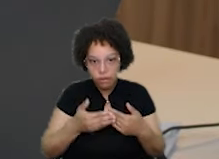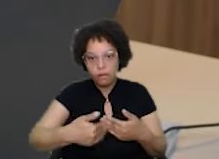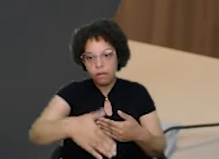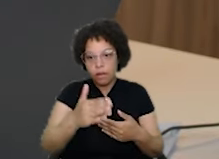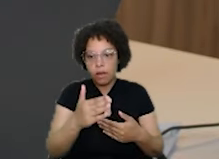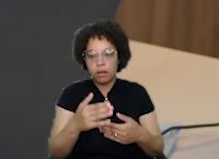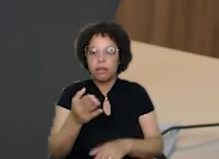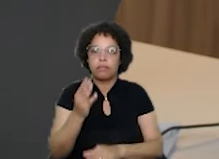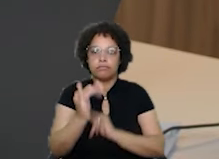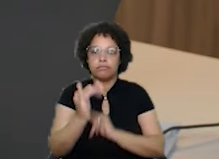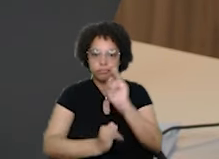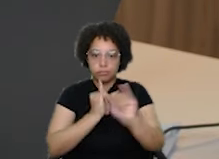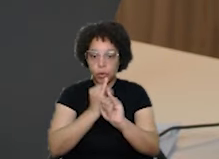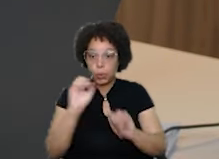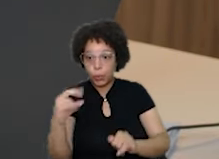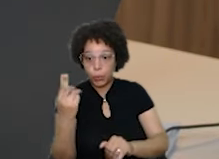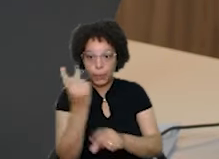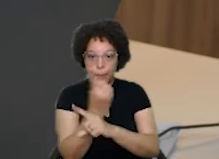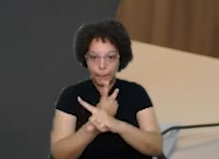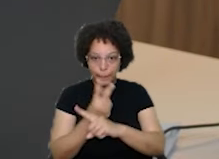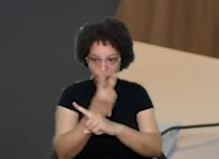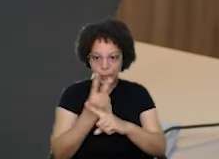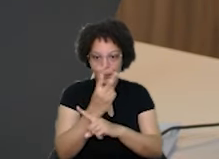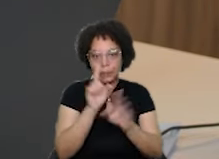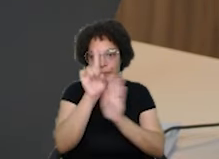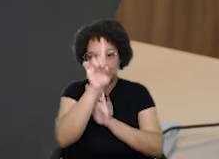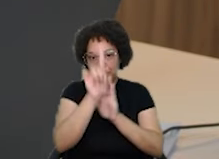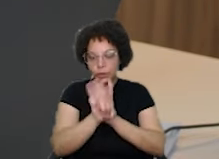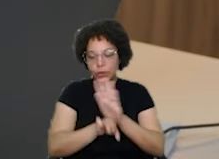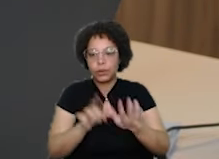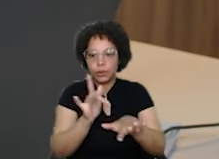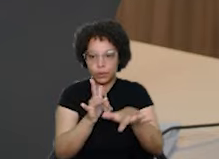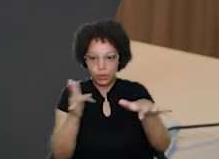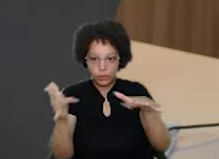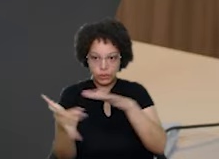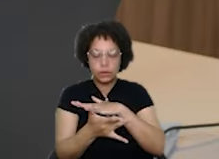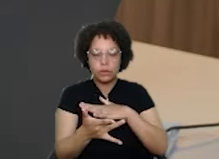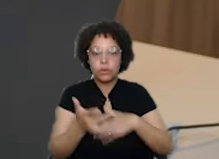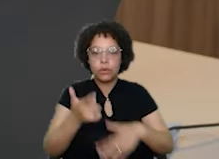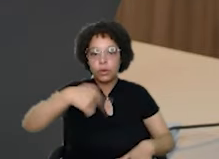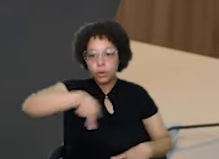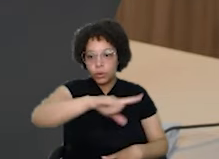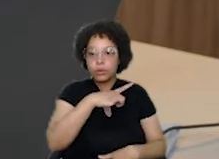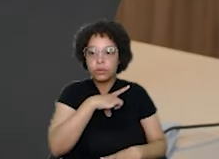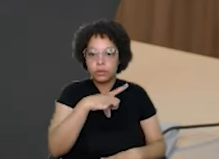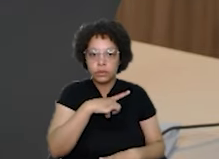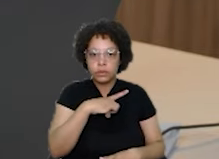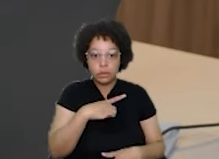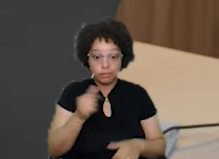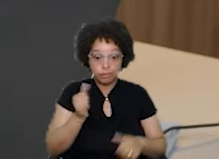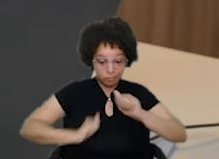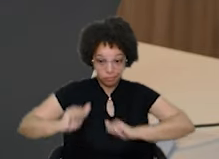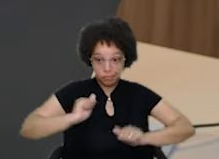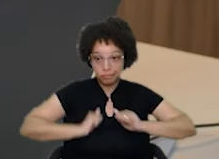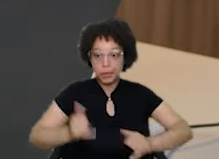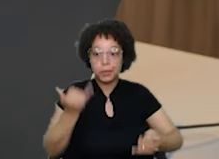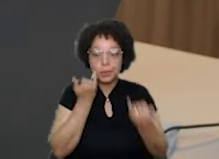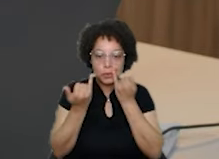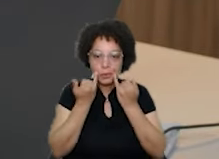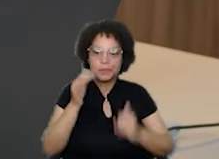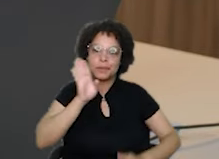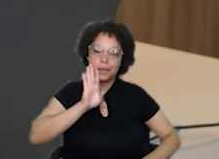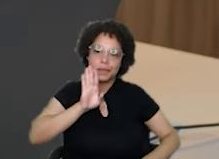quando a gente vai fazer uma pesquisa quando a gente vai numa rede social a gente tem uma expectativa de ter uma informação bacana